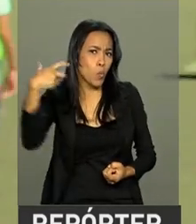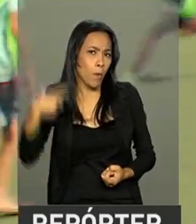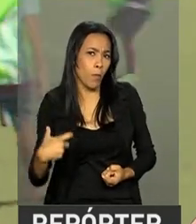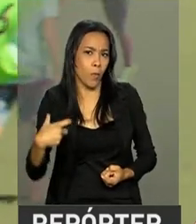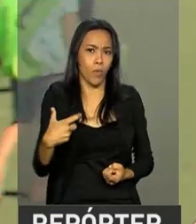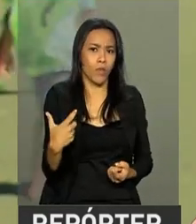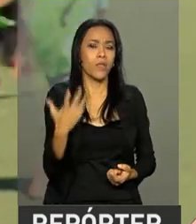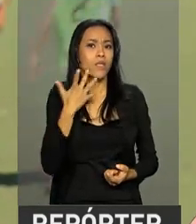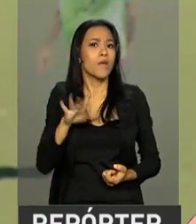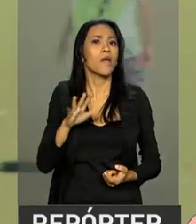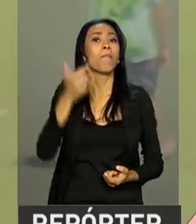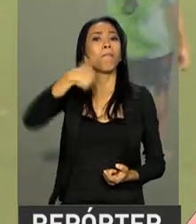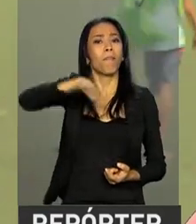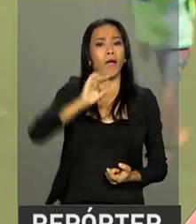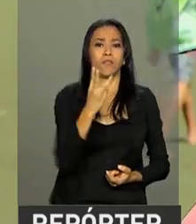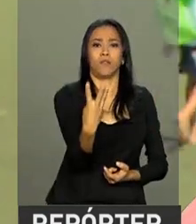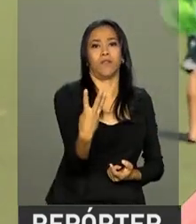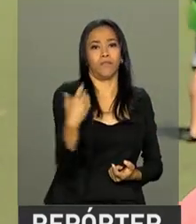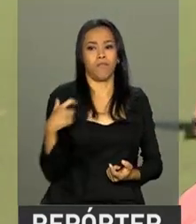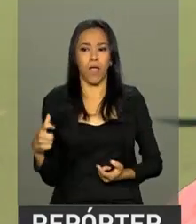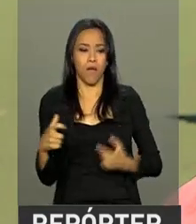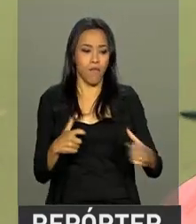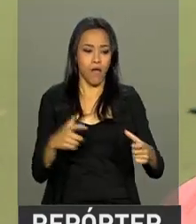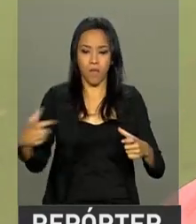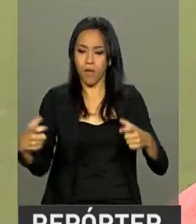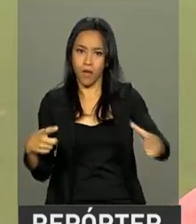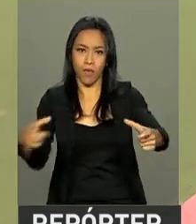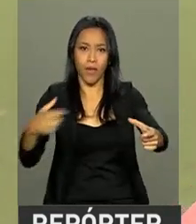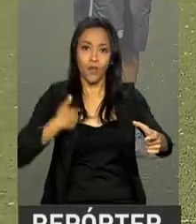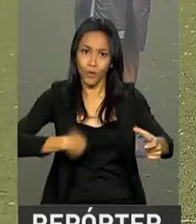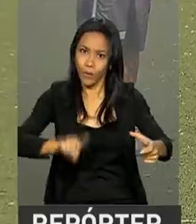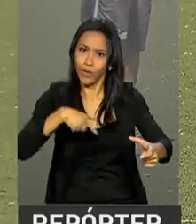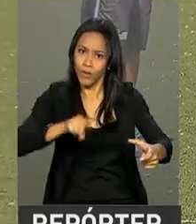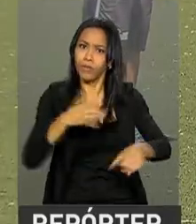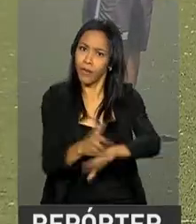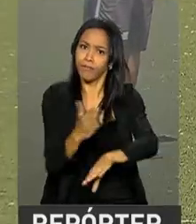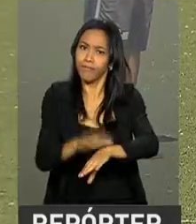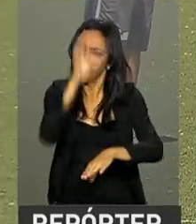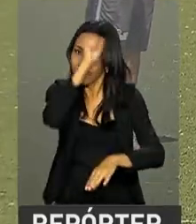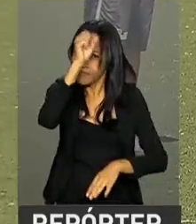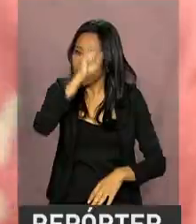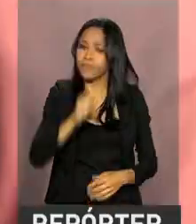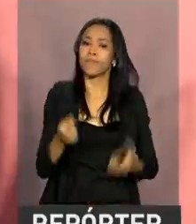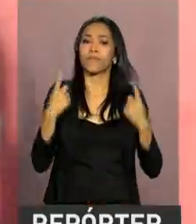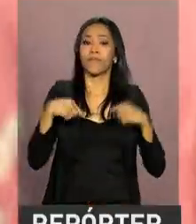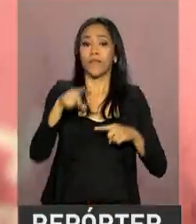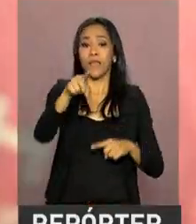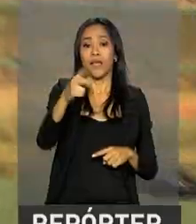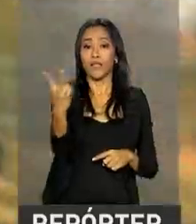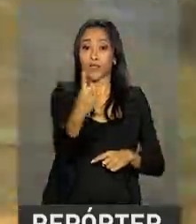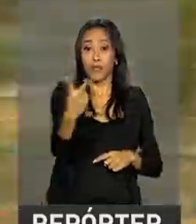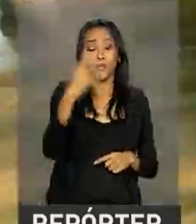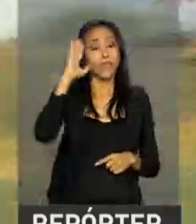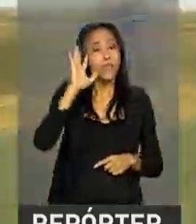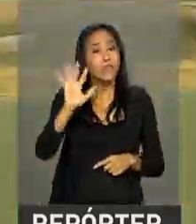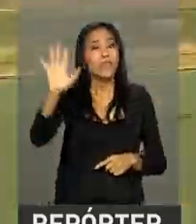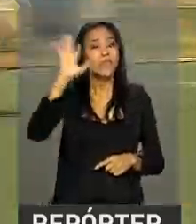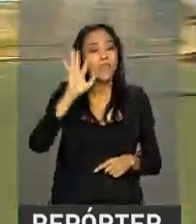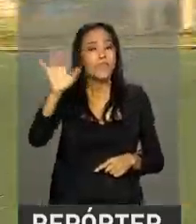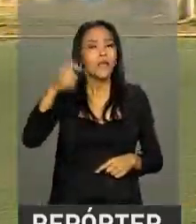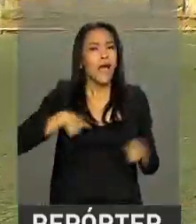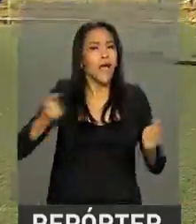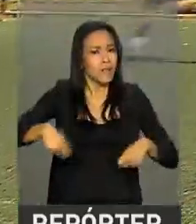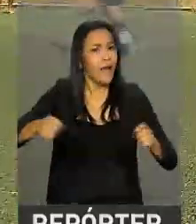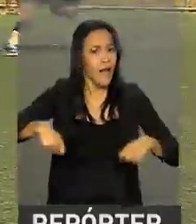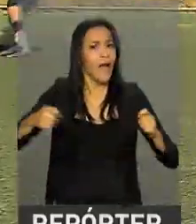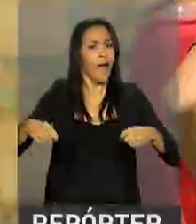e quem sabe mais três então foi pra mim uma das inspirações para davi de yuri de que é possível ser